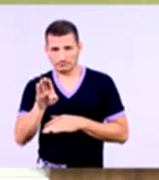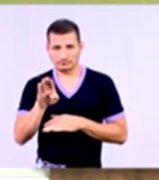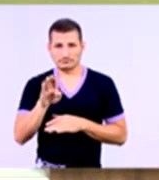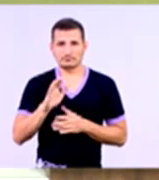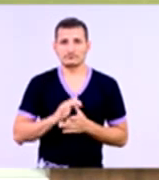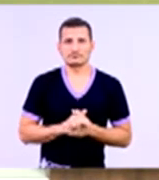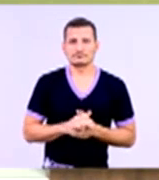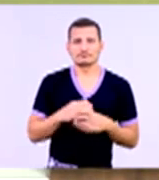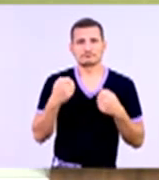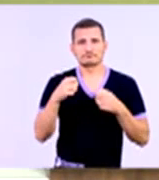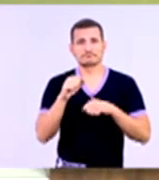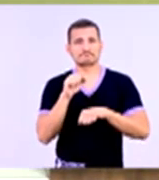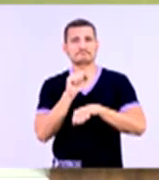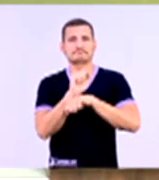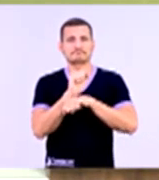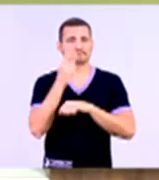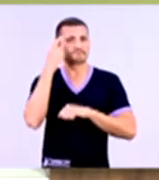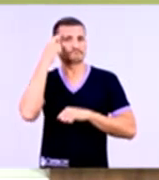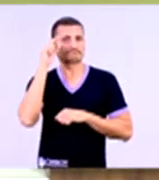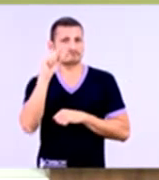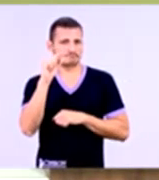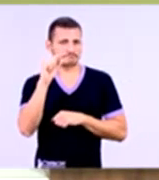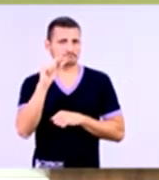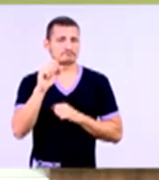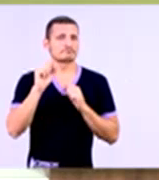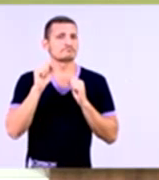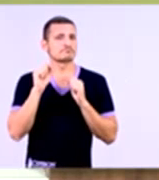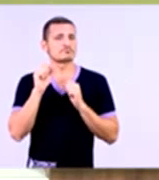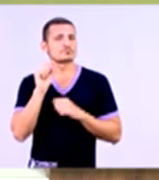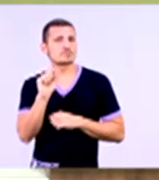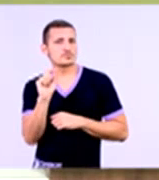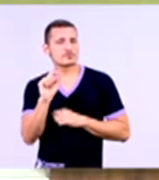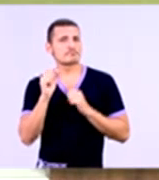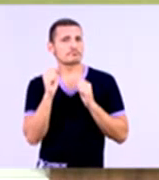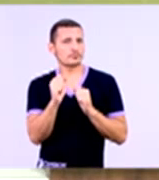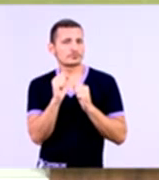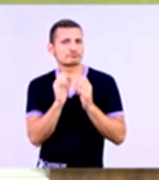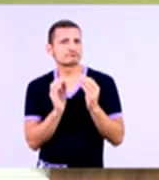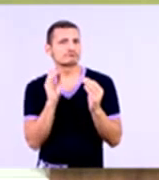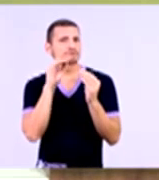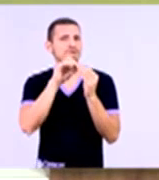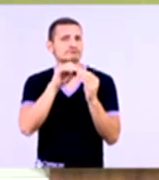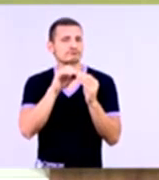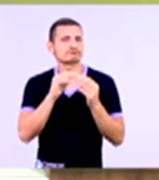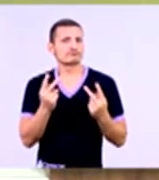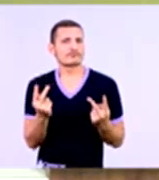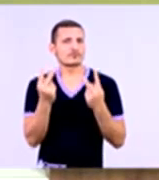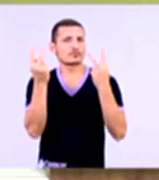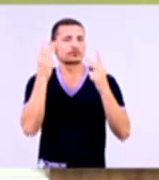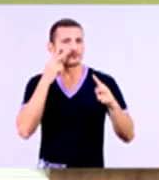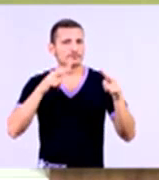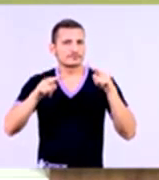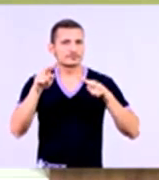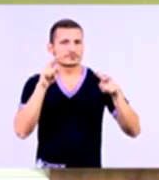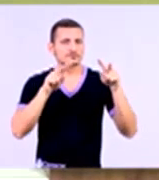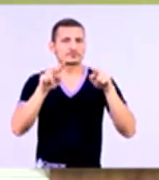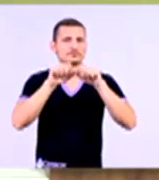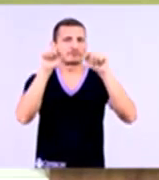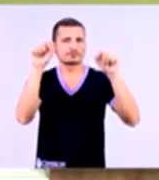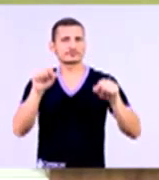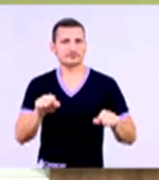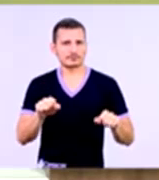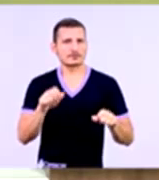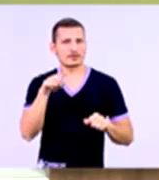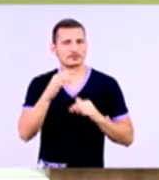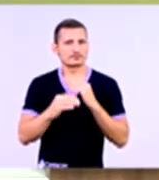que parar e pensar um pouco, né, o que, que a gente pode agregar de valor na visualização de um sistema que